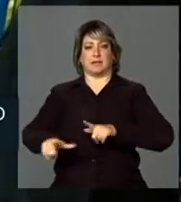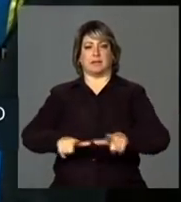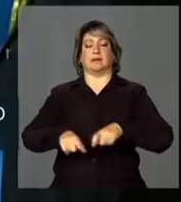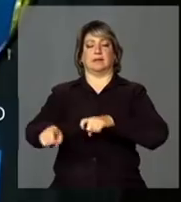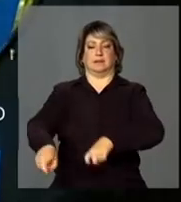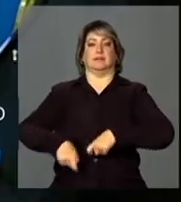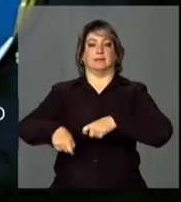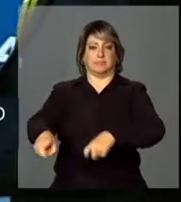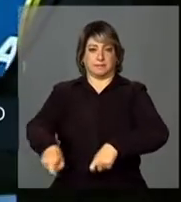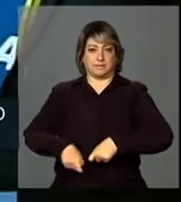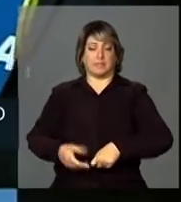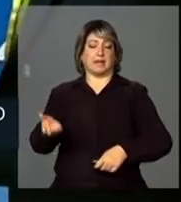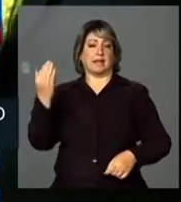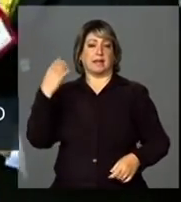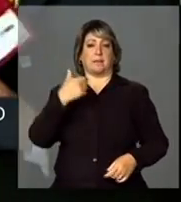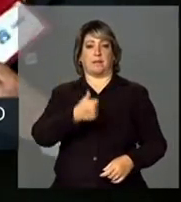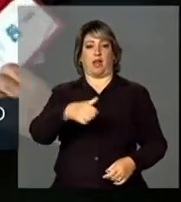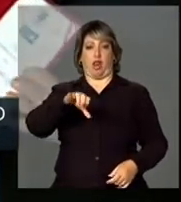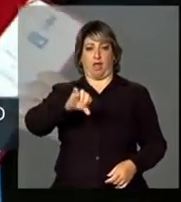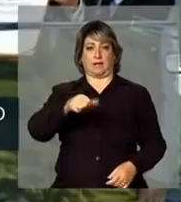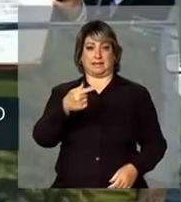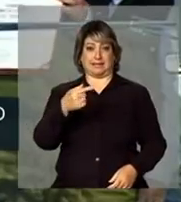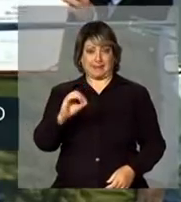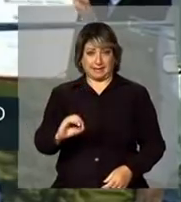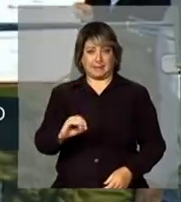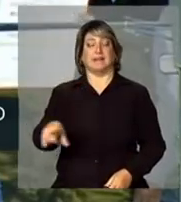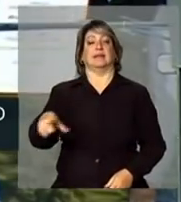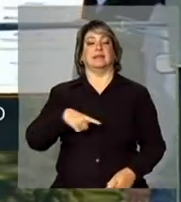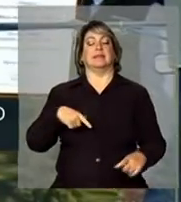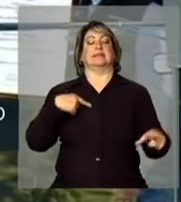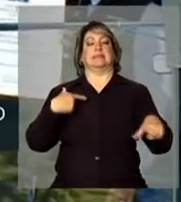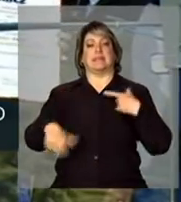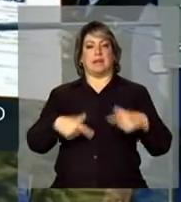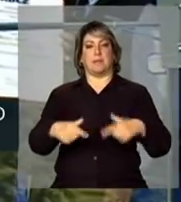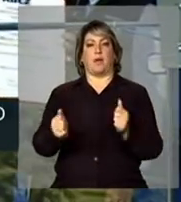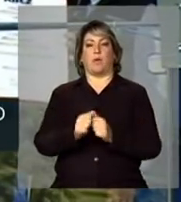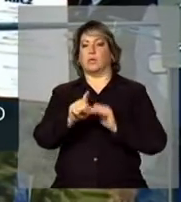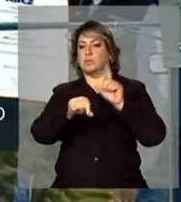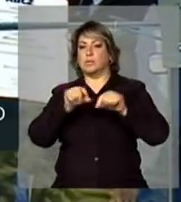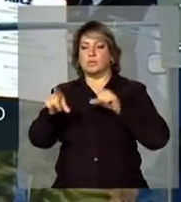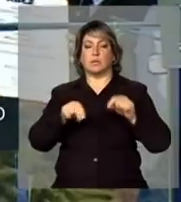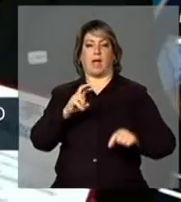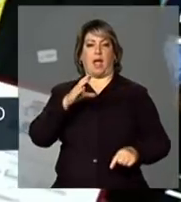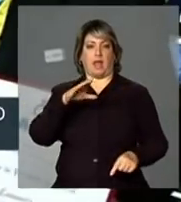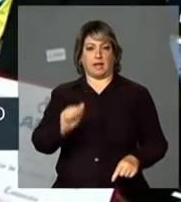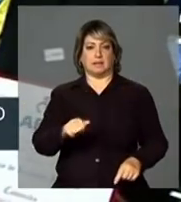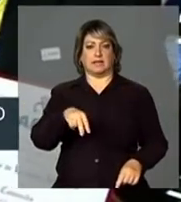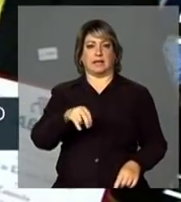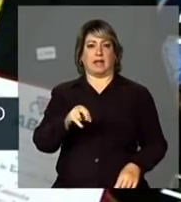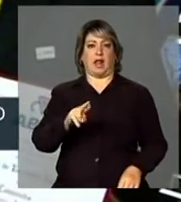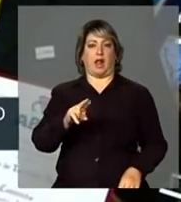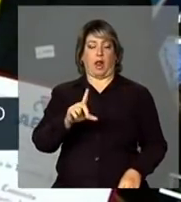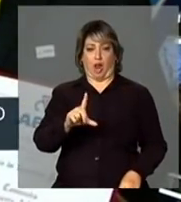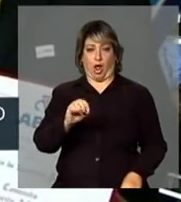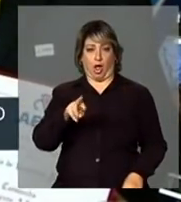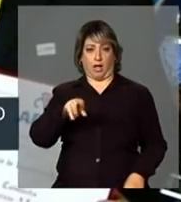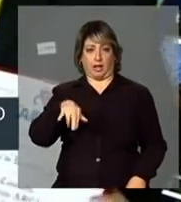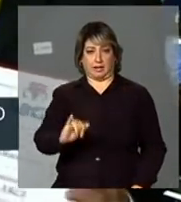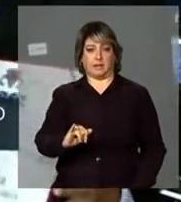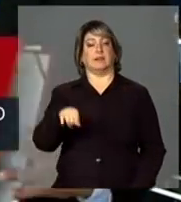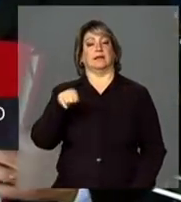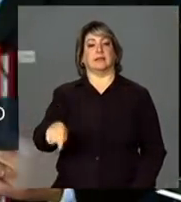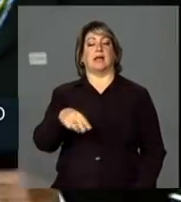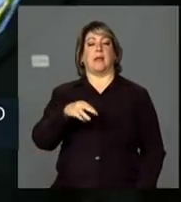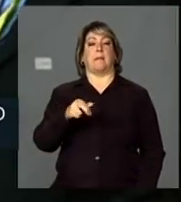rural. Desde 1970, dedica-se à seleção de animais da raça Nelore. Márcio